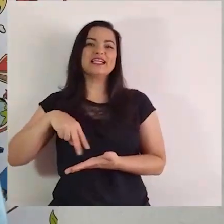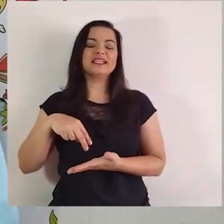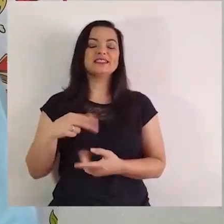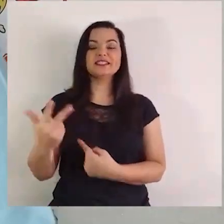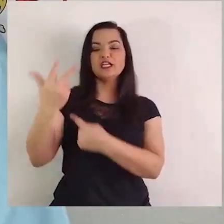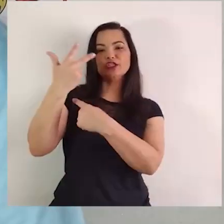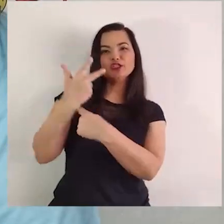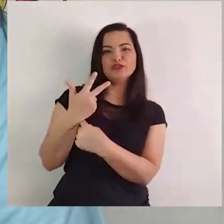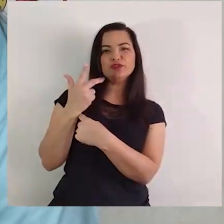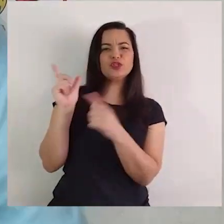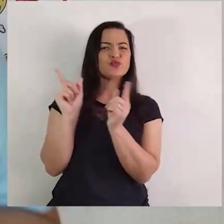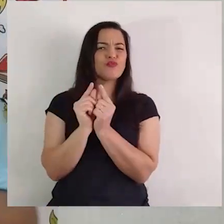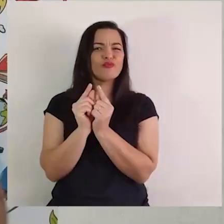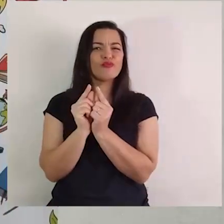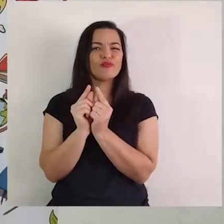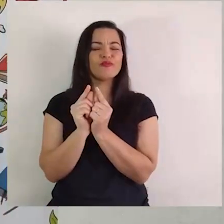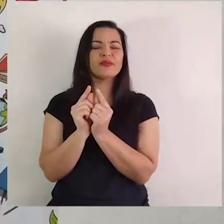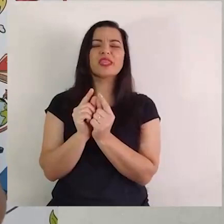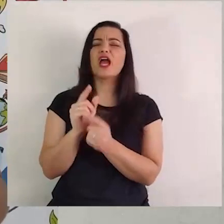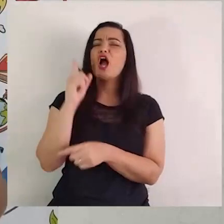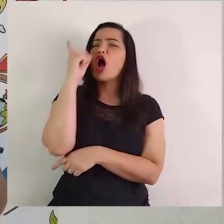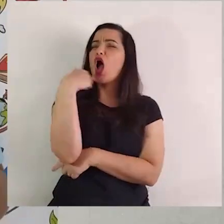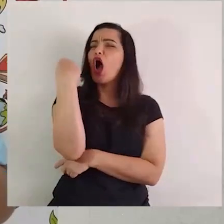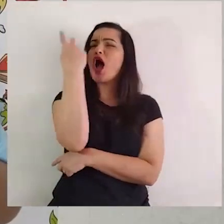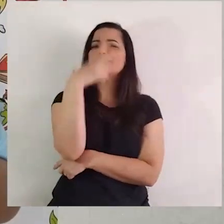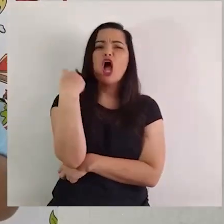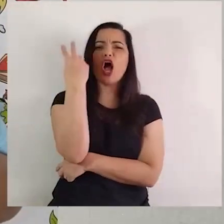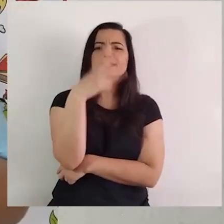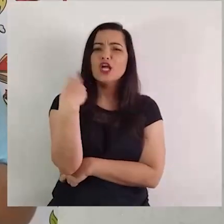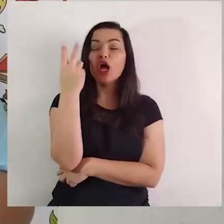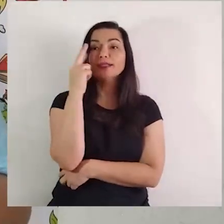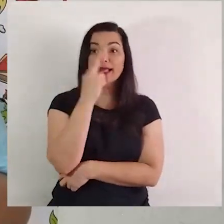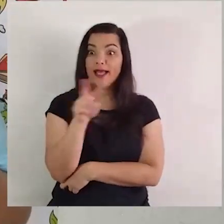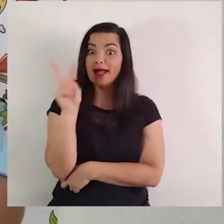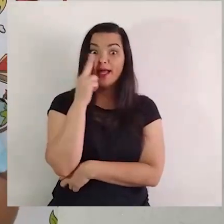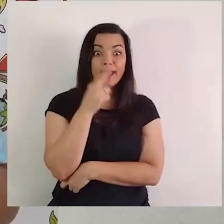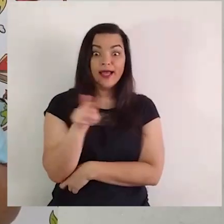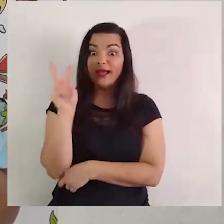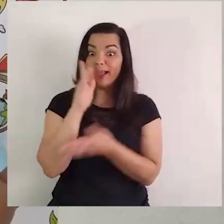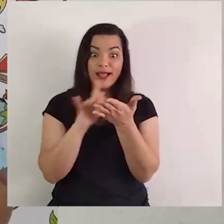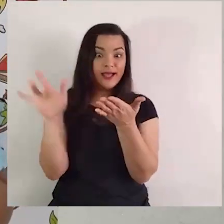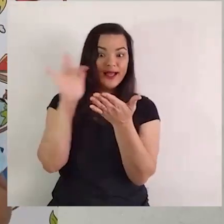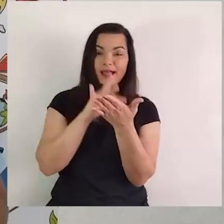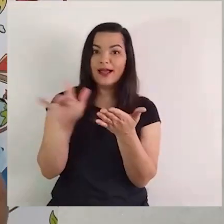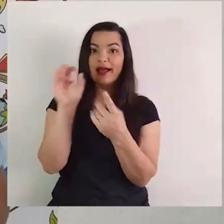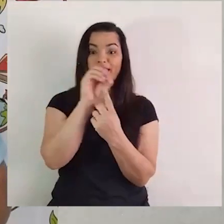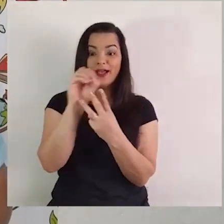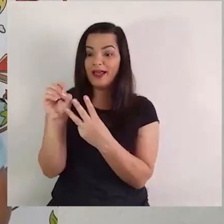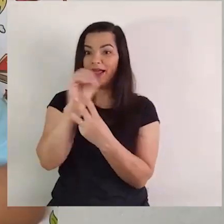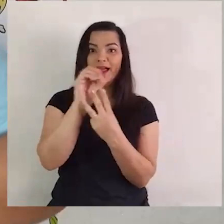de vídeos curtinhos, né? E aí passa horas e horas e horas vendo o que as pessoas postam,